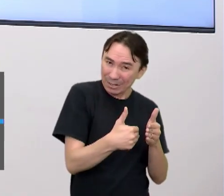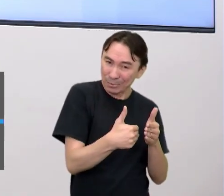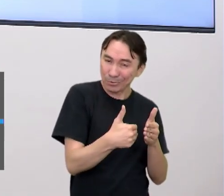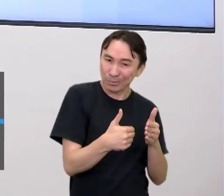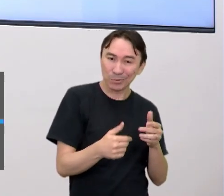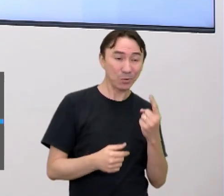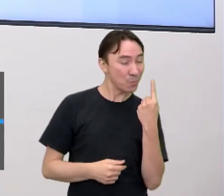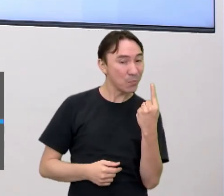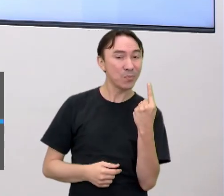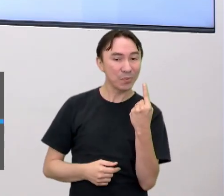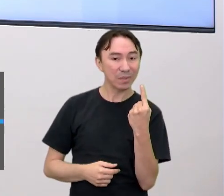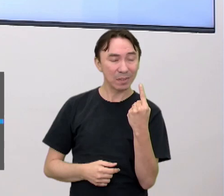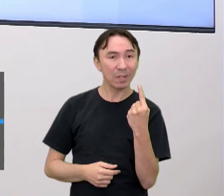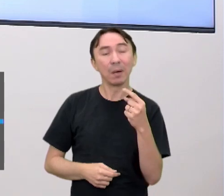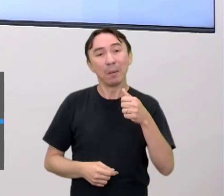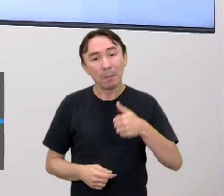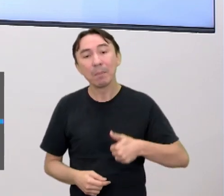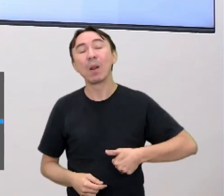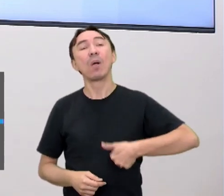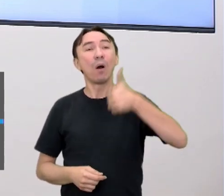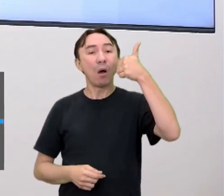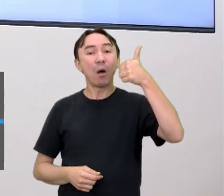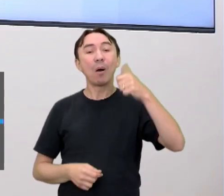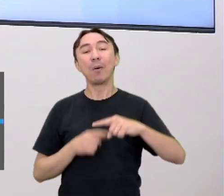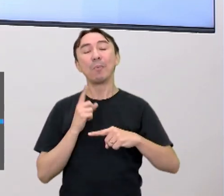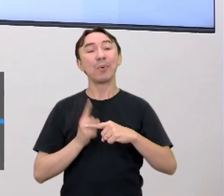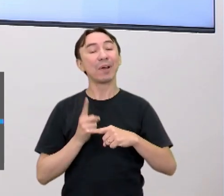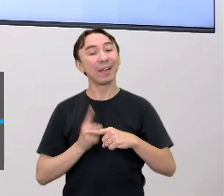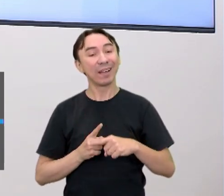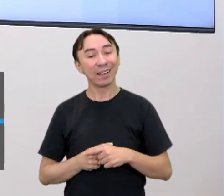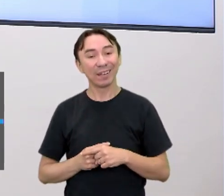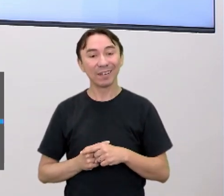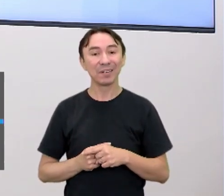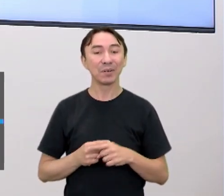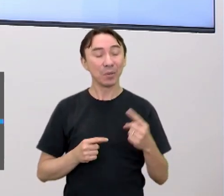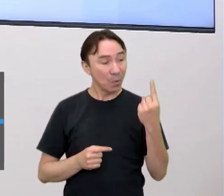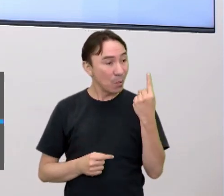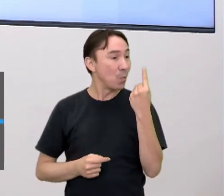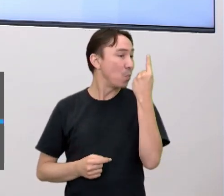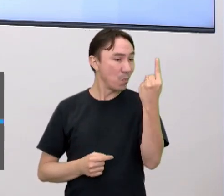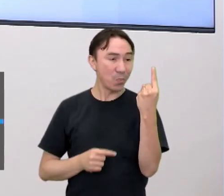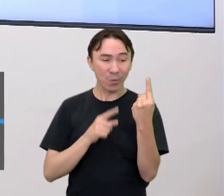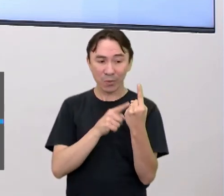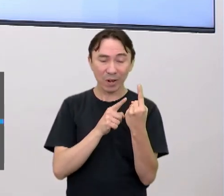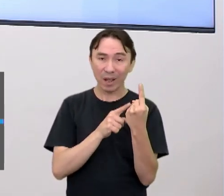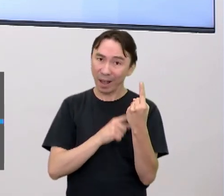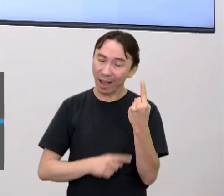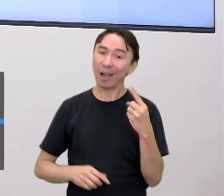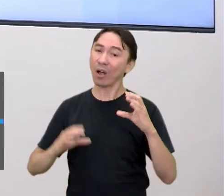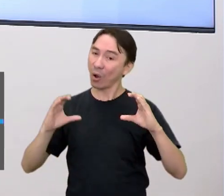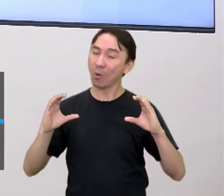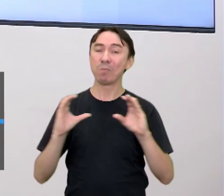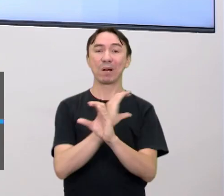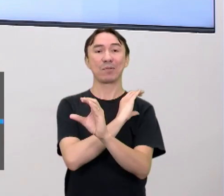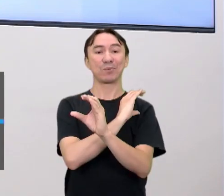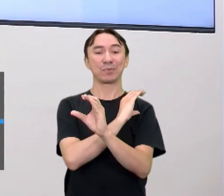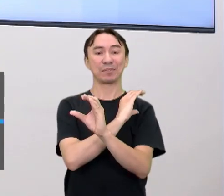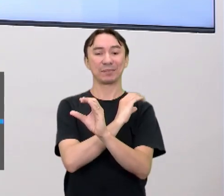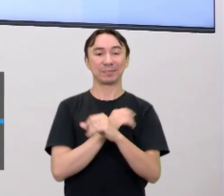Porque esse 1 aí a gente está associando ao quê? Ao todo. Um inteiro, e um inteiro pra gente também seria o quê?